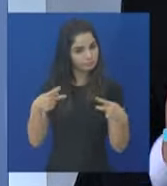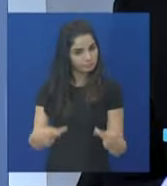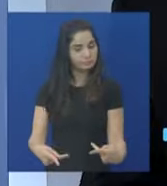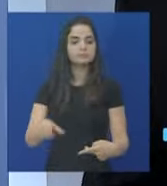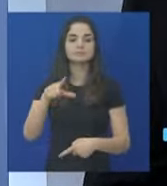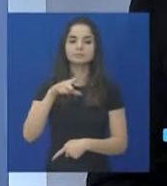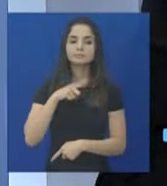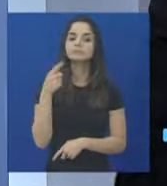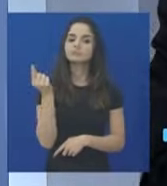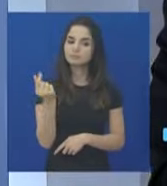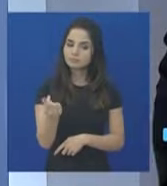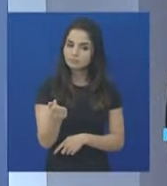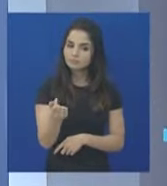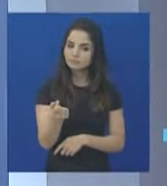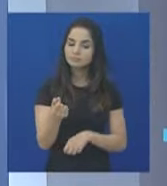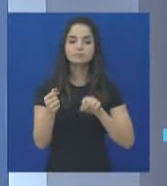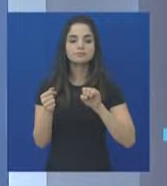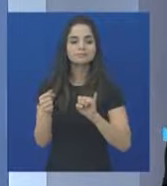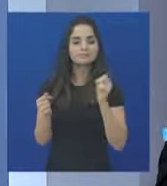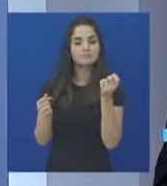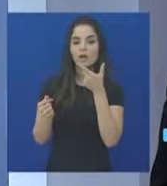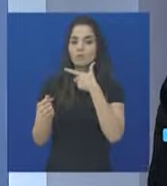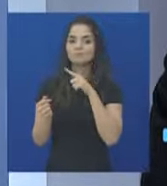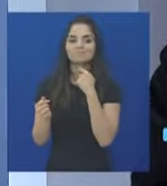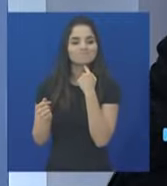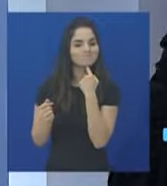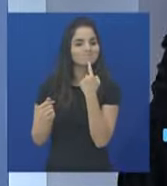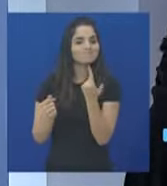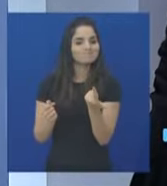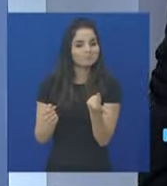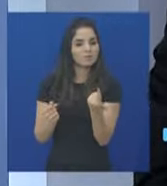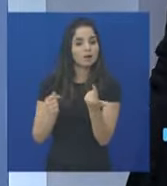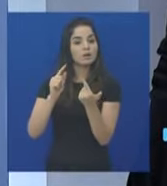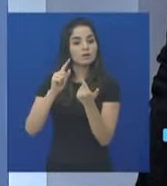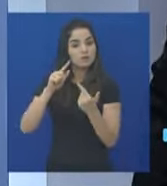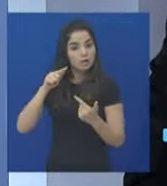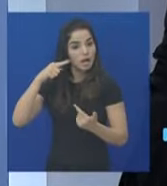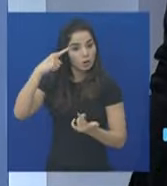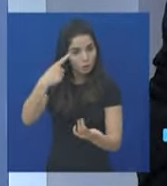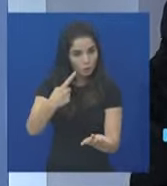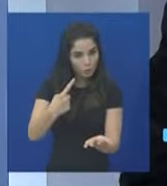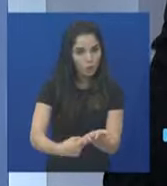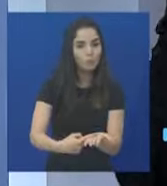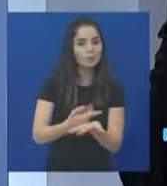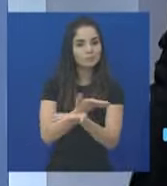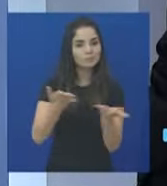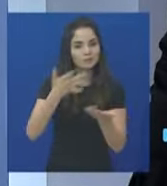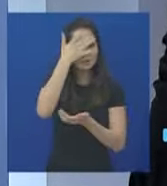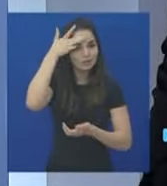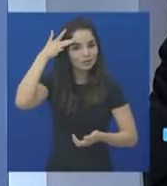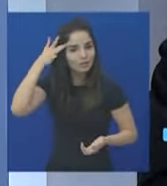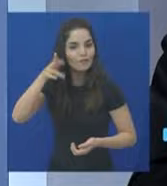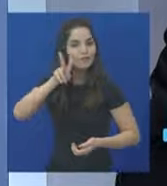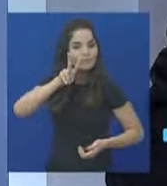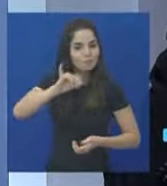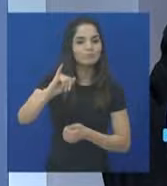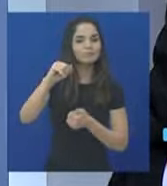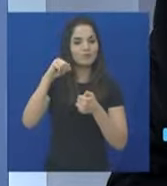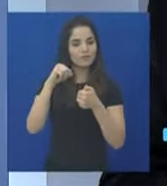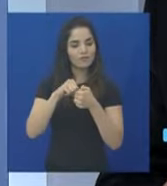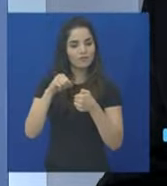disponível. E se não conseguimos fazer no nosso mandato, nós assumimos o compromisso com a população que vamos fazer,